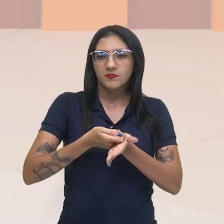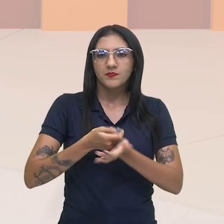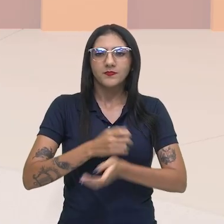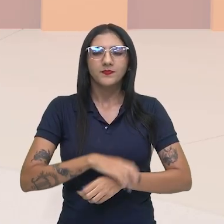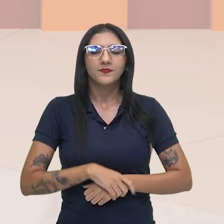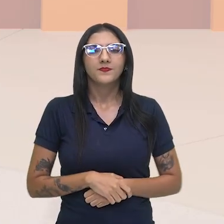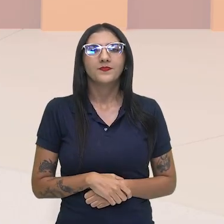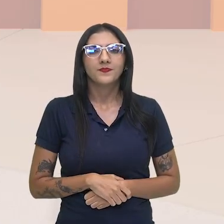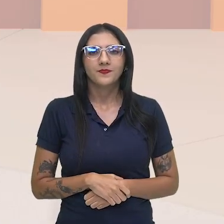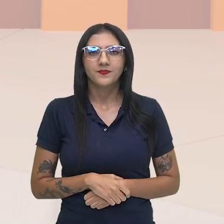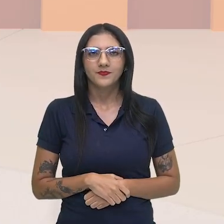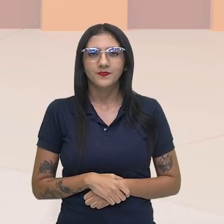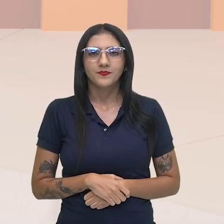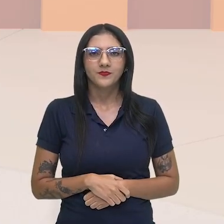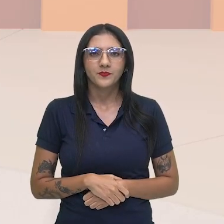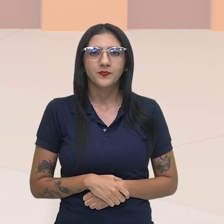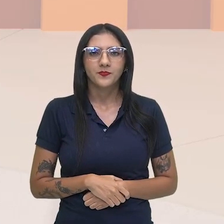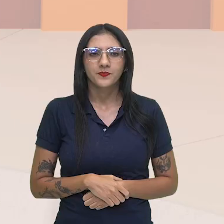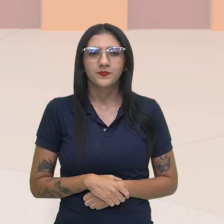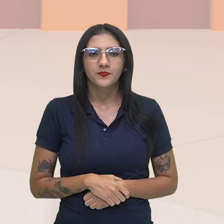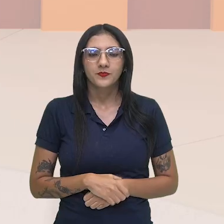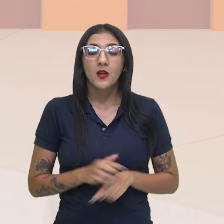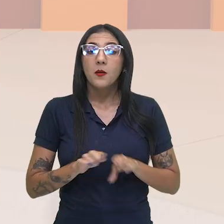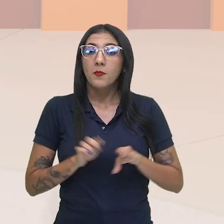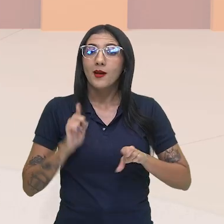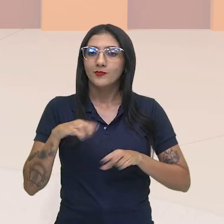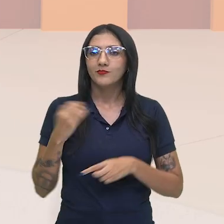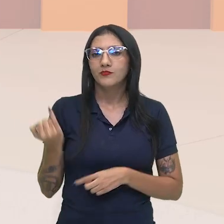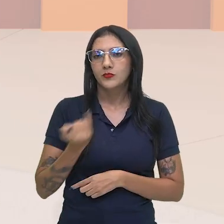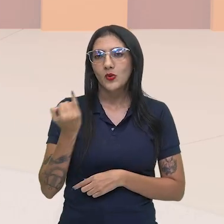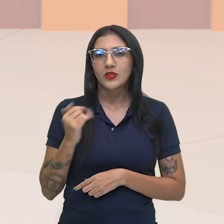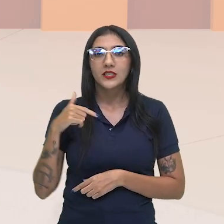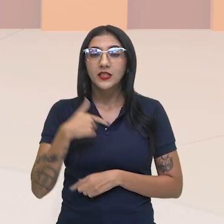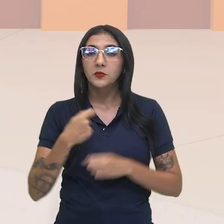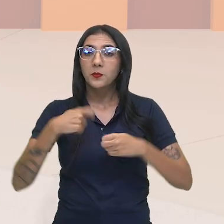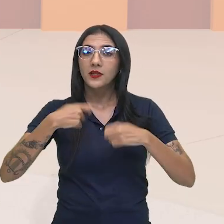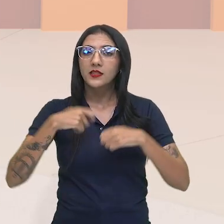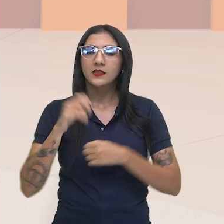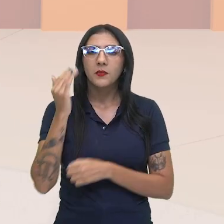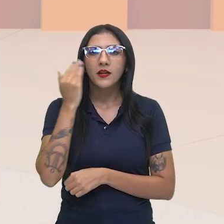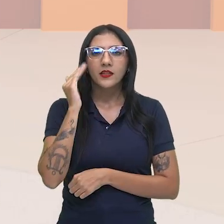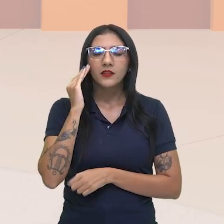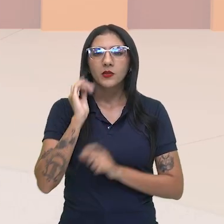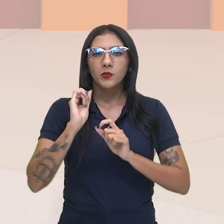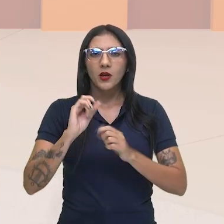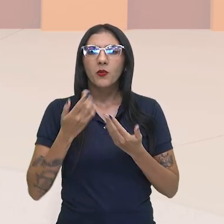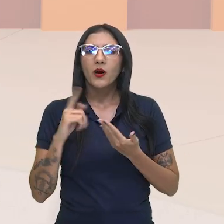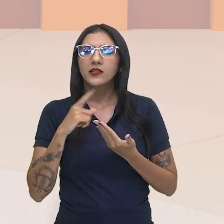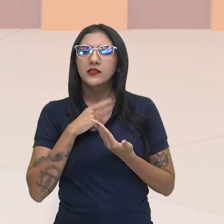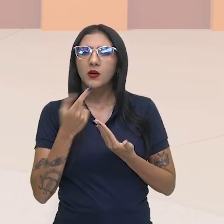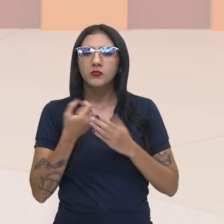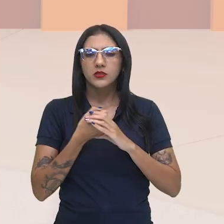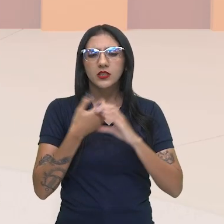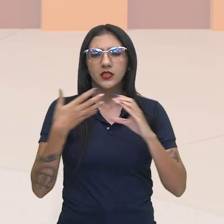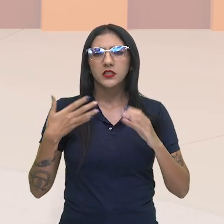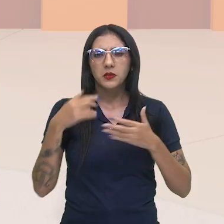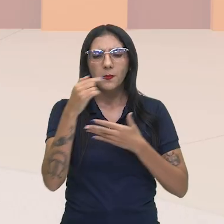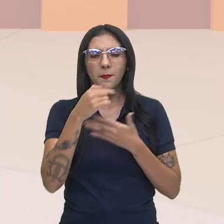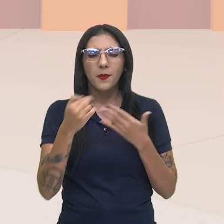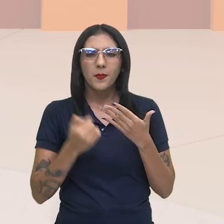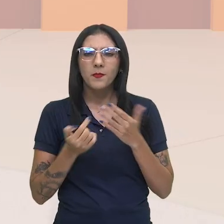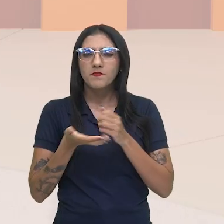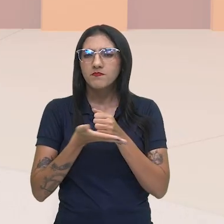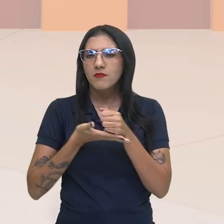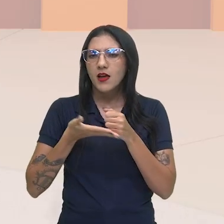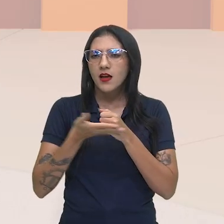bom? Mas é fundamental nesse processo todo que nós entendamos o quê? Os princípios básicos para